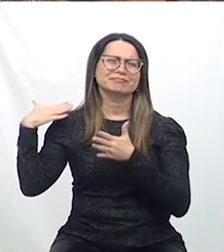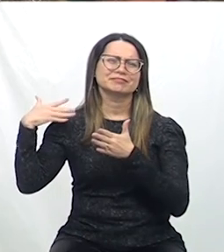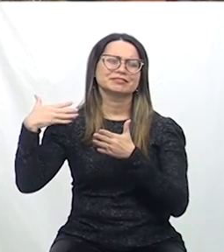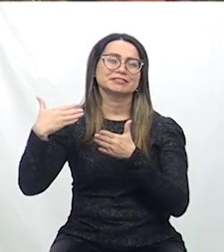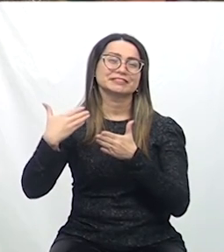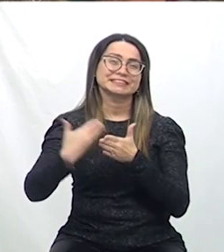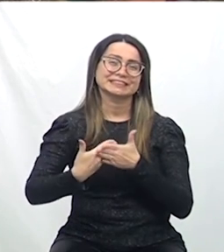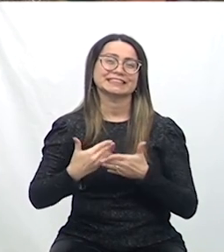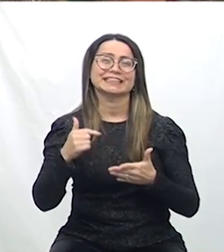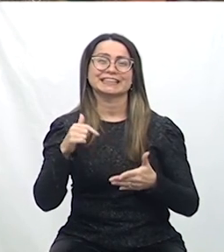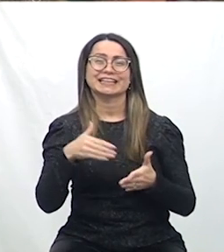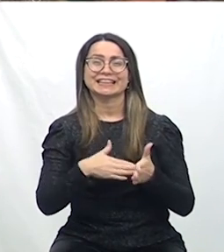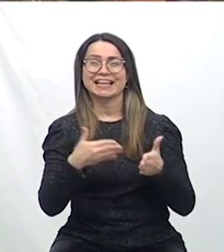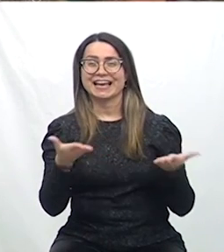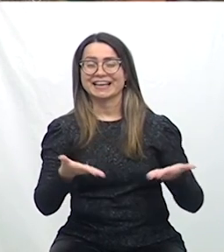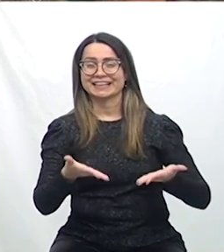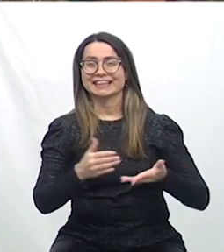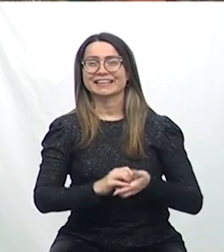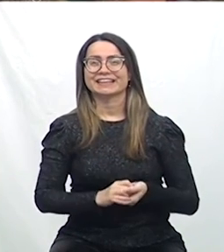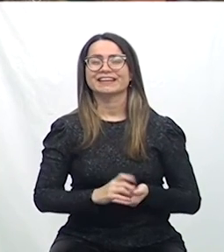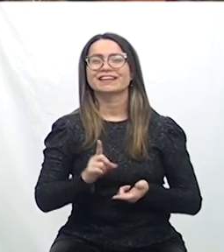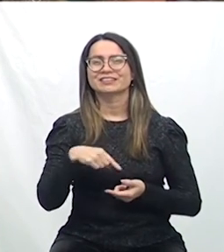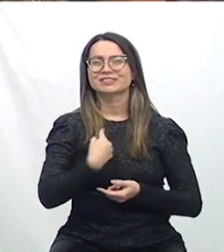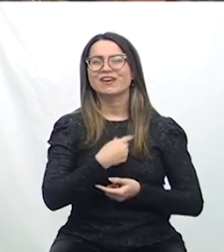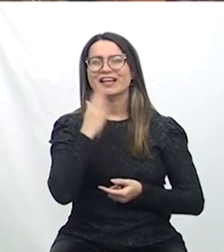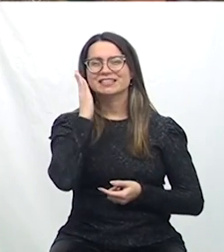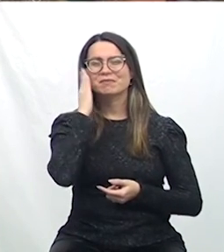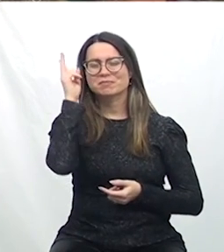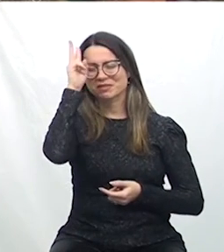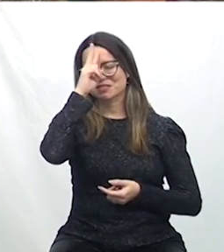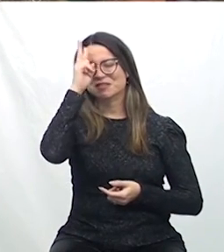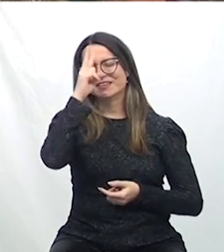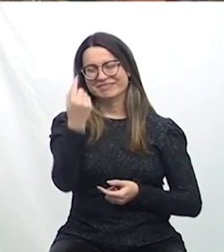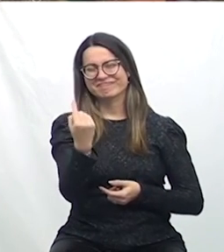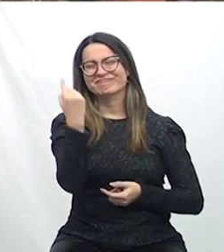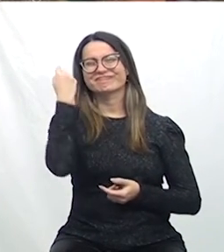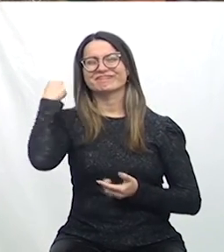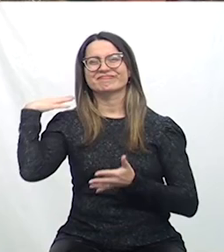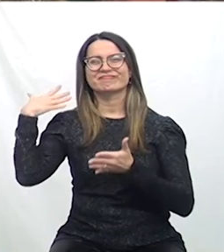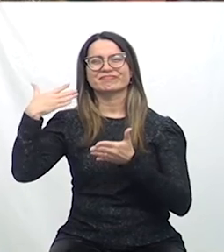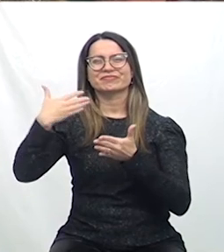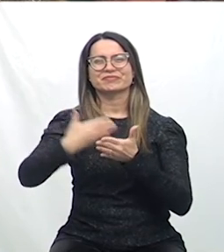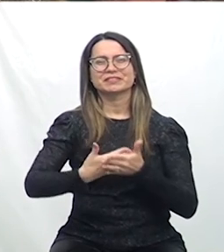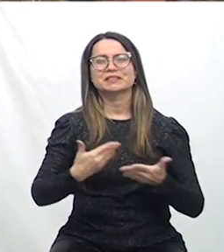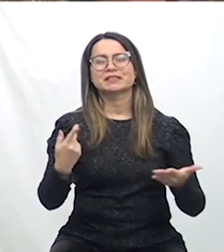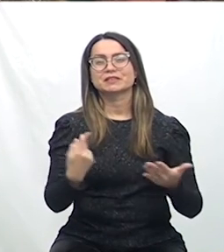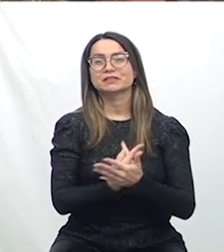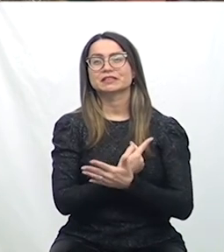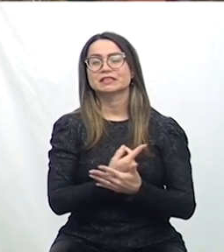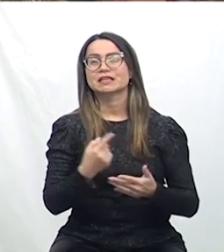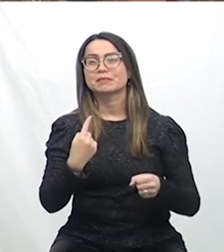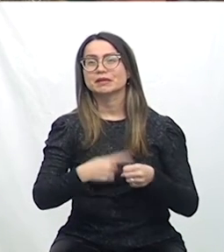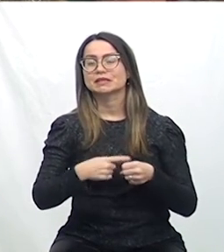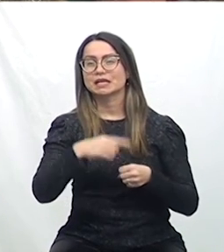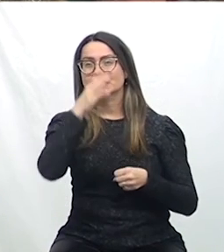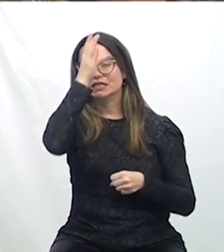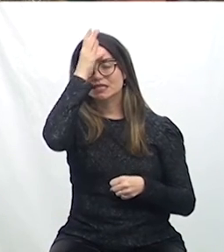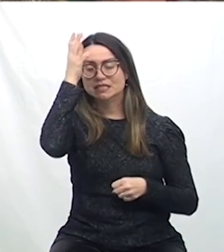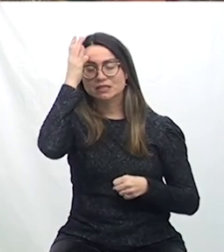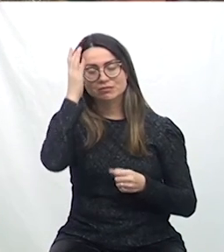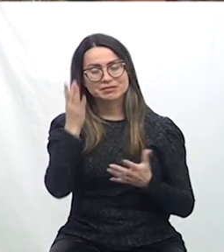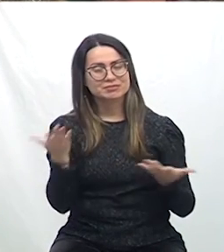tudo mais, né? Nós sabemos o que nós passamos para que isso pudesse acontecer e para Criciúma é uma alegria